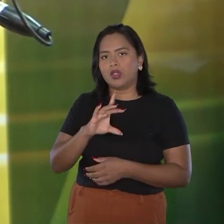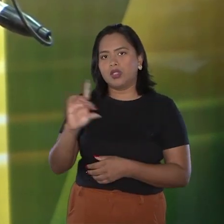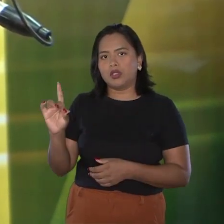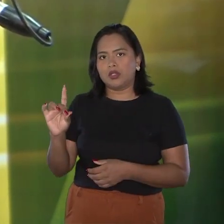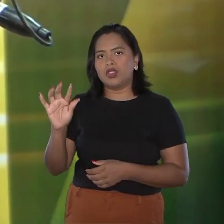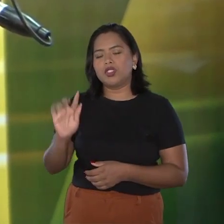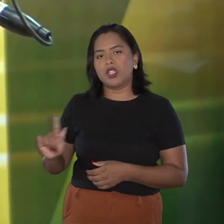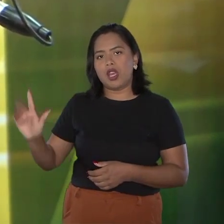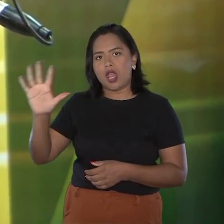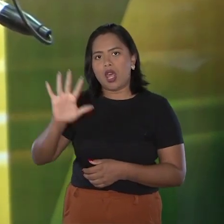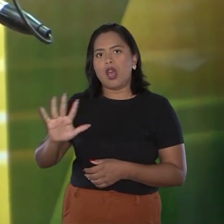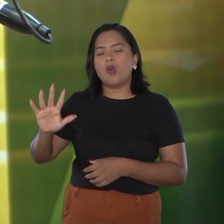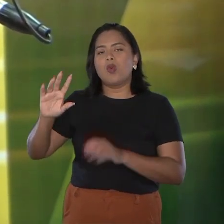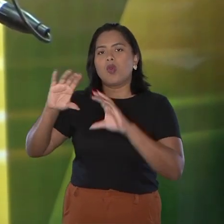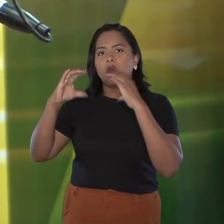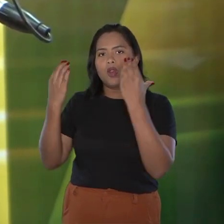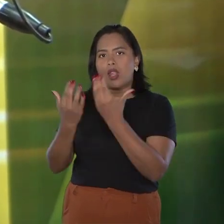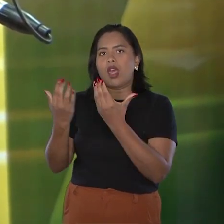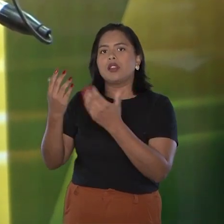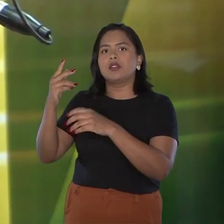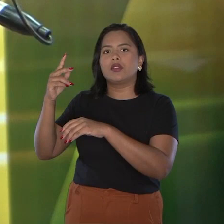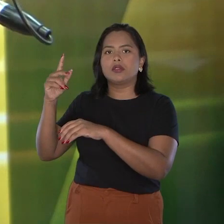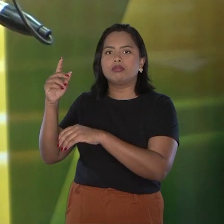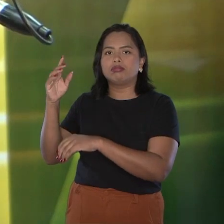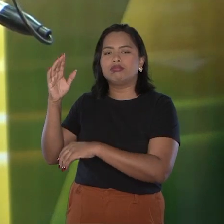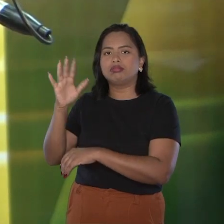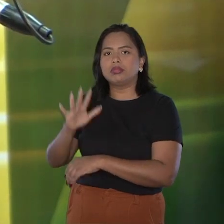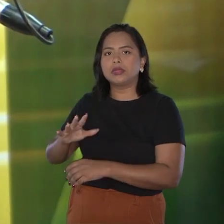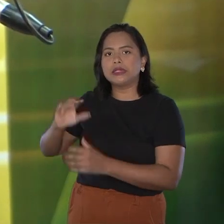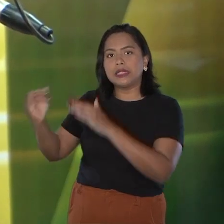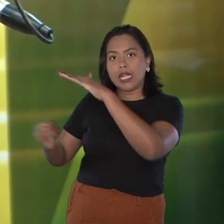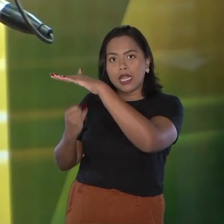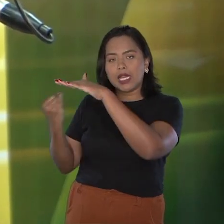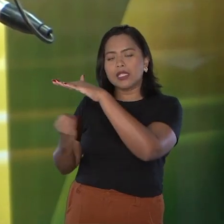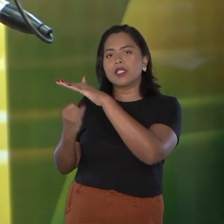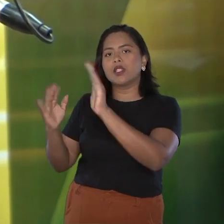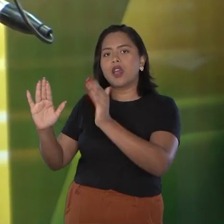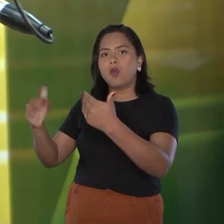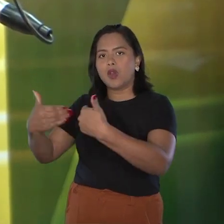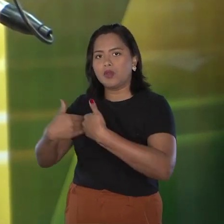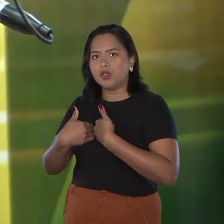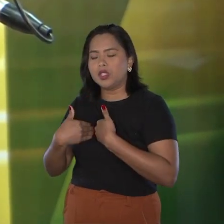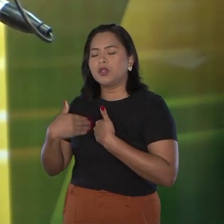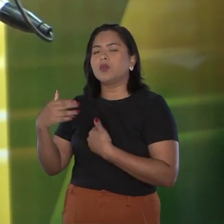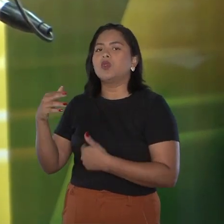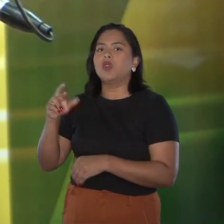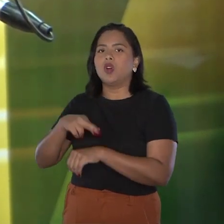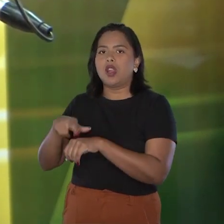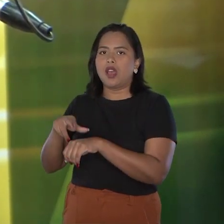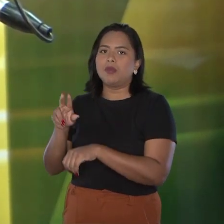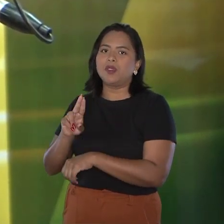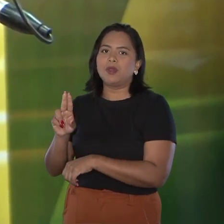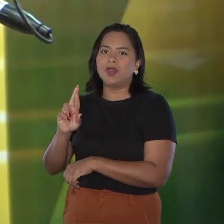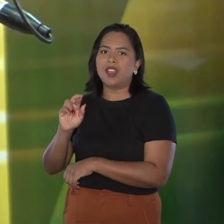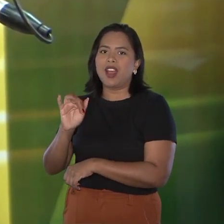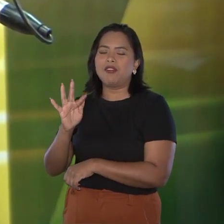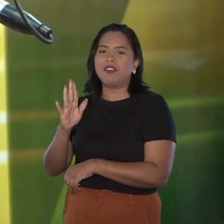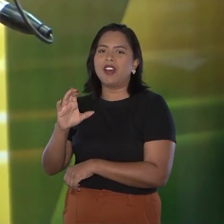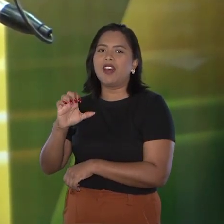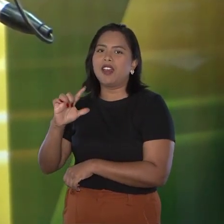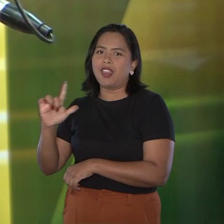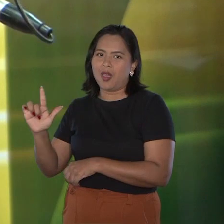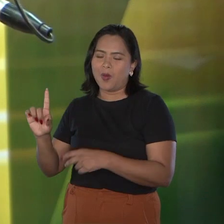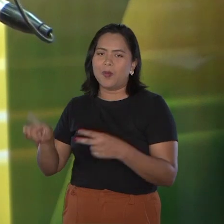Geral do primeiro Congresso Internacional sobre o transtorno do espectro autista em Roraima e com a lauricelia